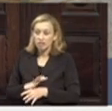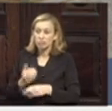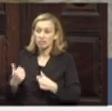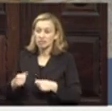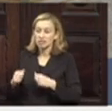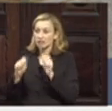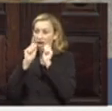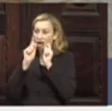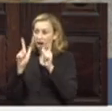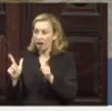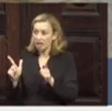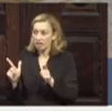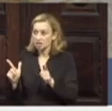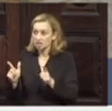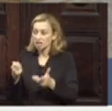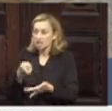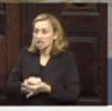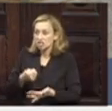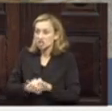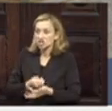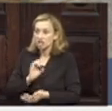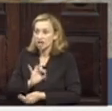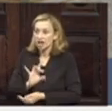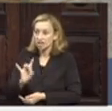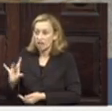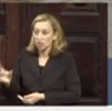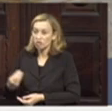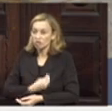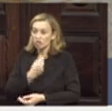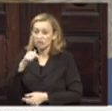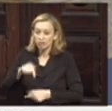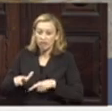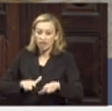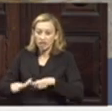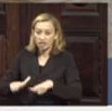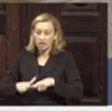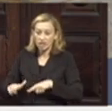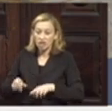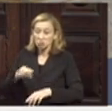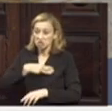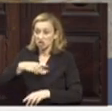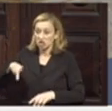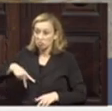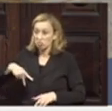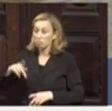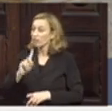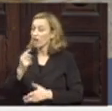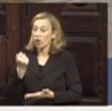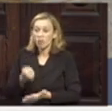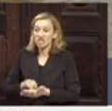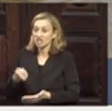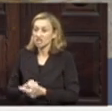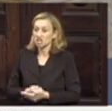Poder Executivo e querer substituir o Poder Legislativo. Eu lembro, inclusive, aos doutos membros do